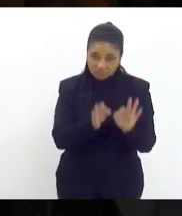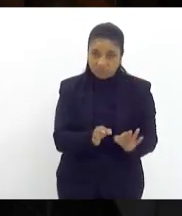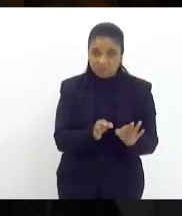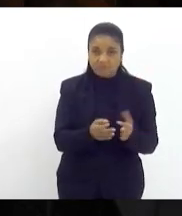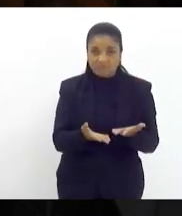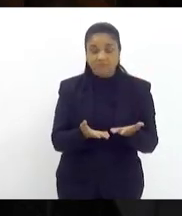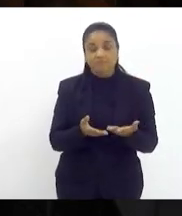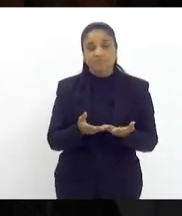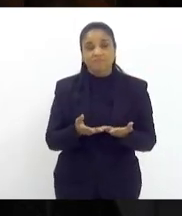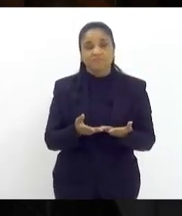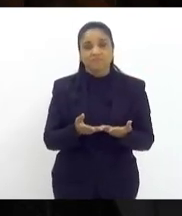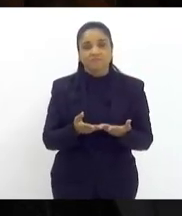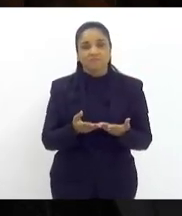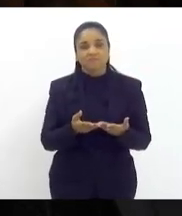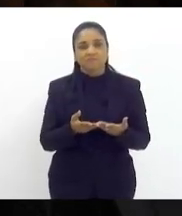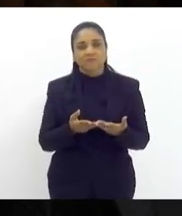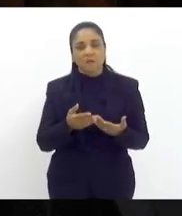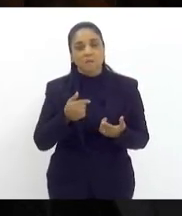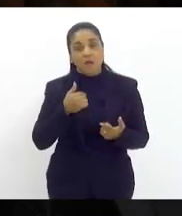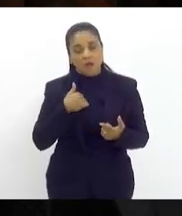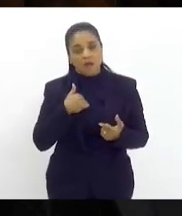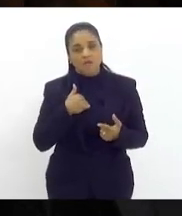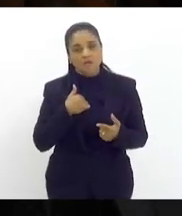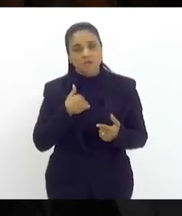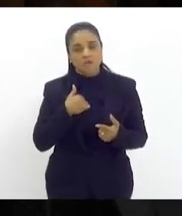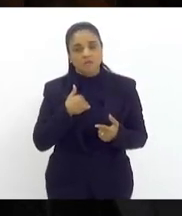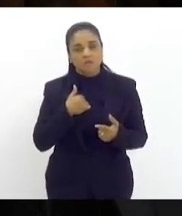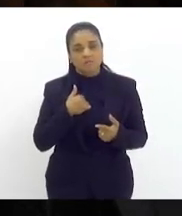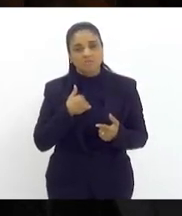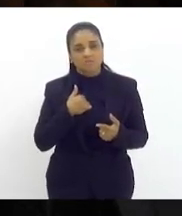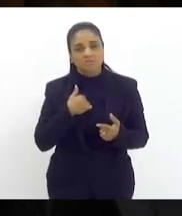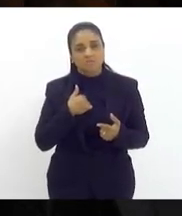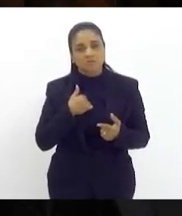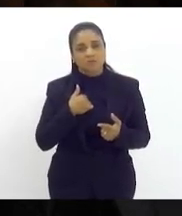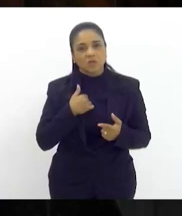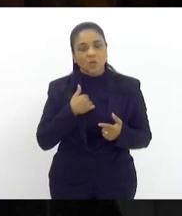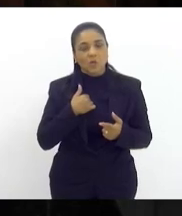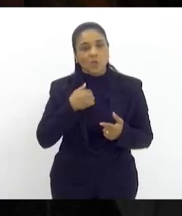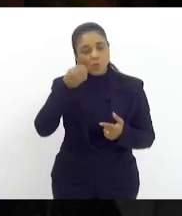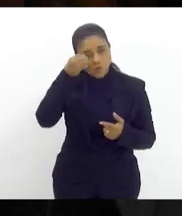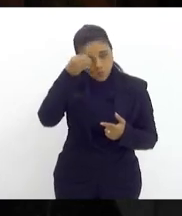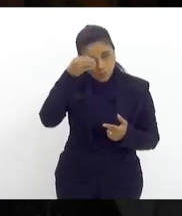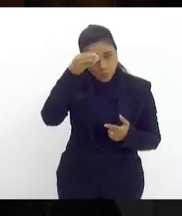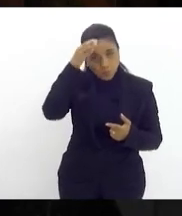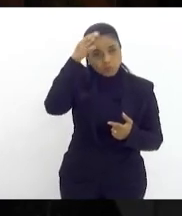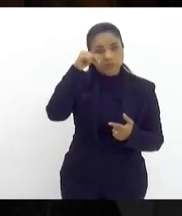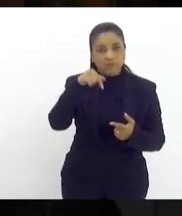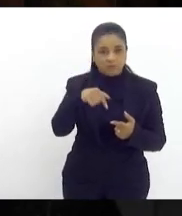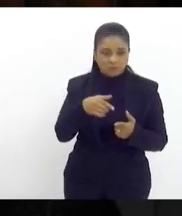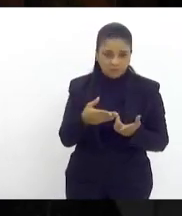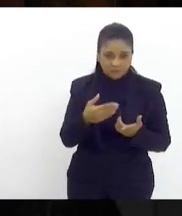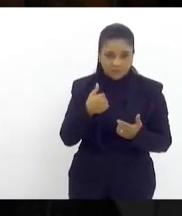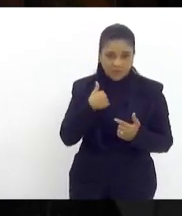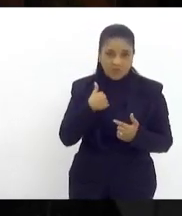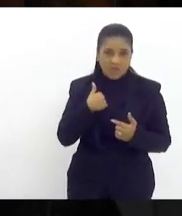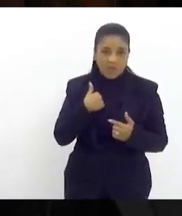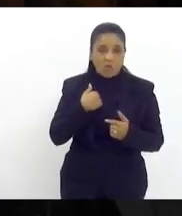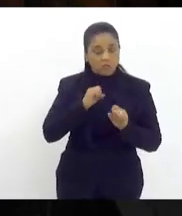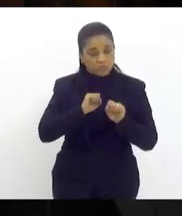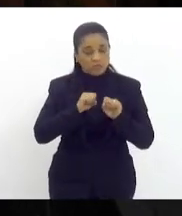eu não eu não me afasto dos conceitos do que eu defendo